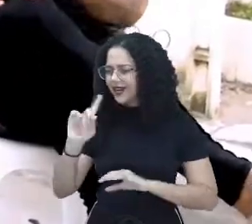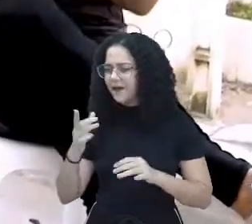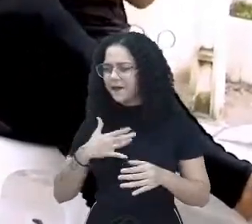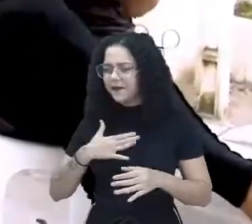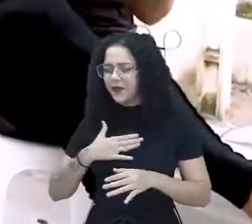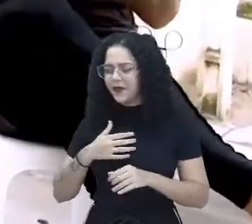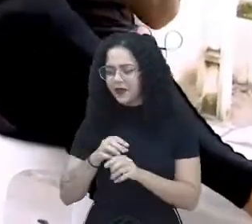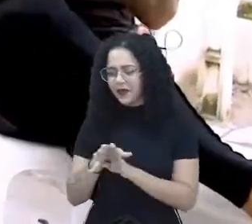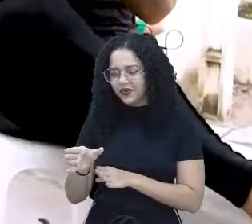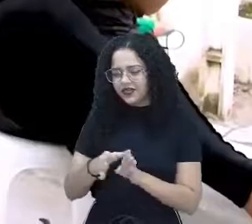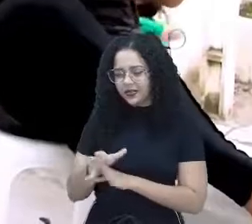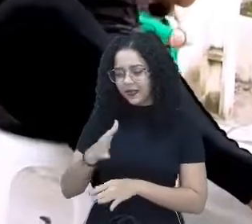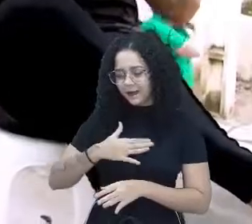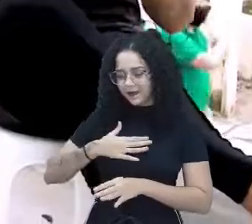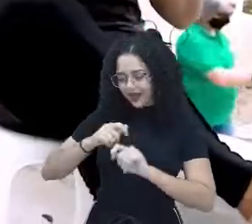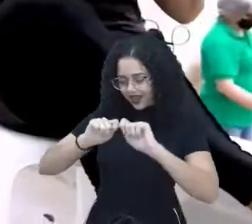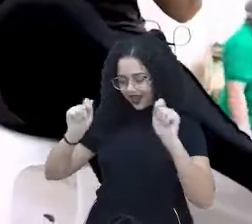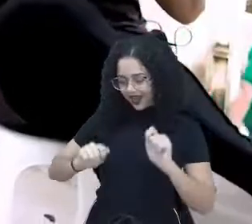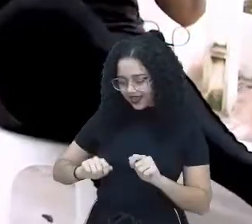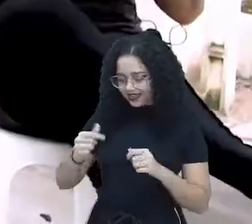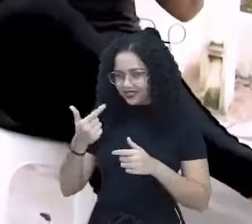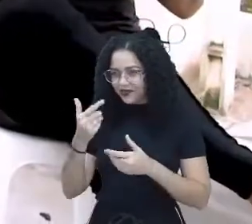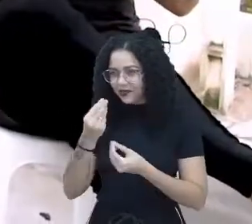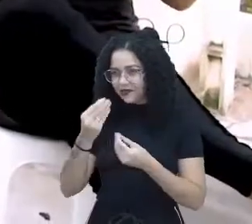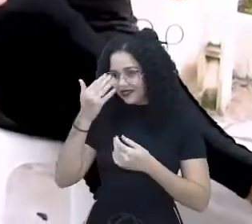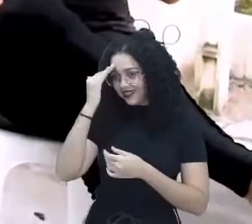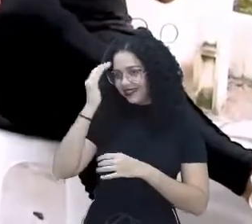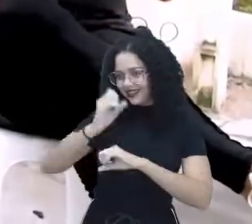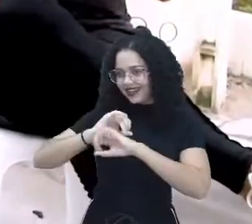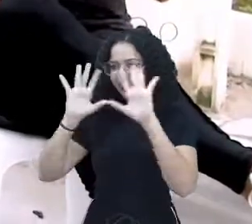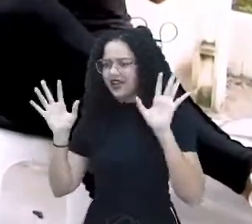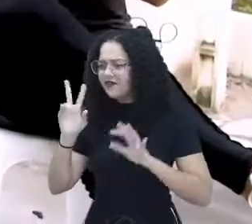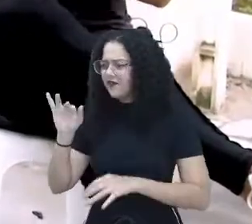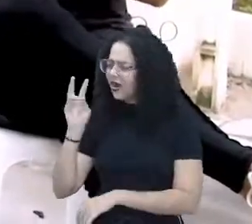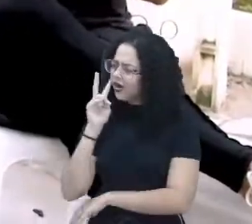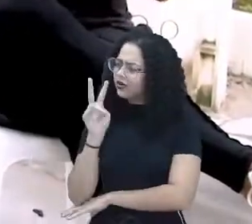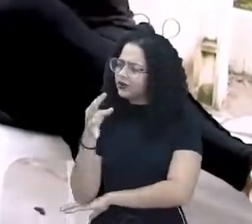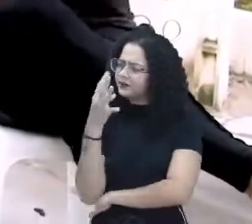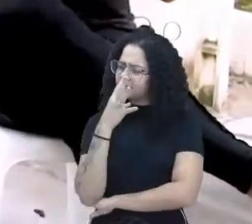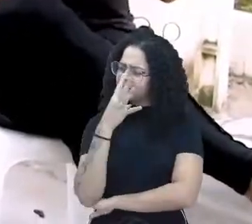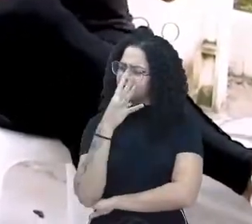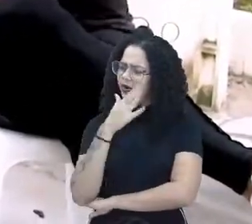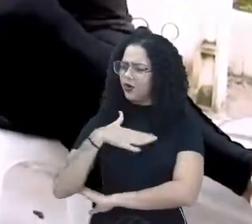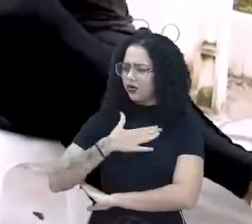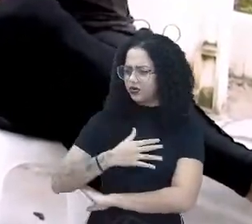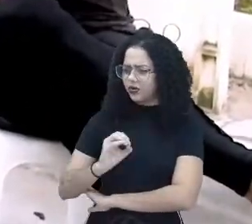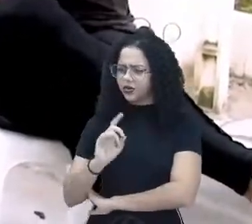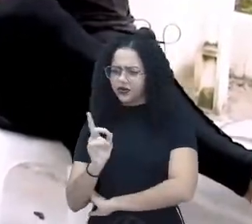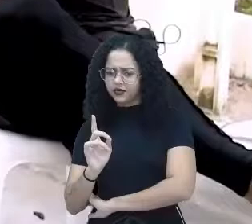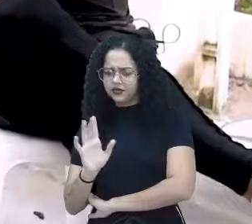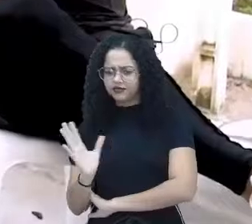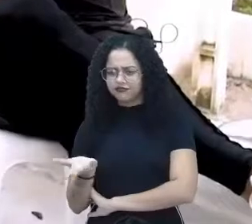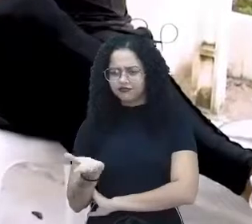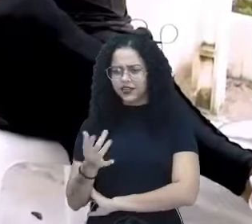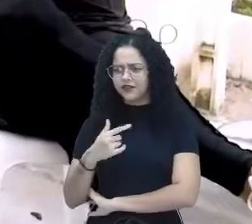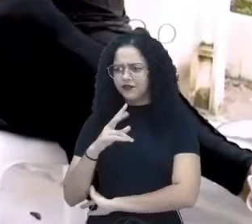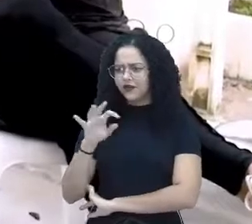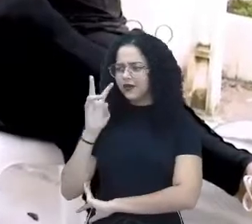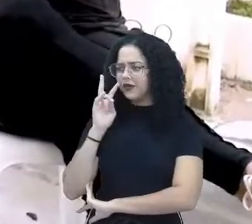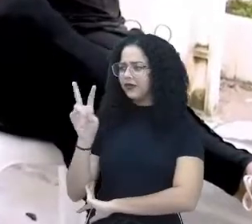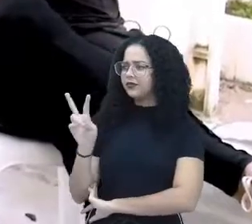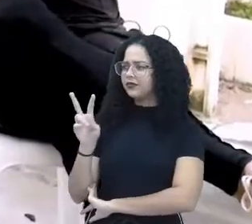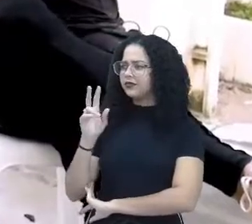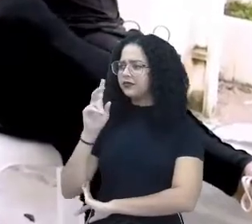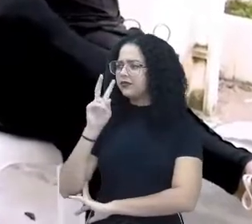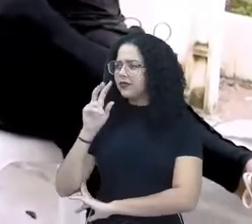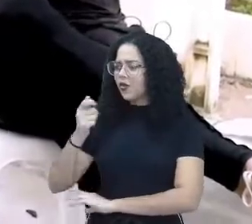básico. Eu falo assim, não, minha arte, ela não dá muita interpretação. Você vai olhar, você pode gostar ou não. Você vai olhar para aquilo ali, você vai ver um